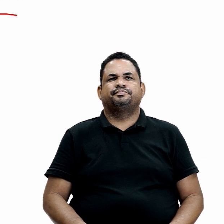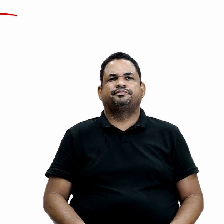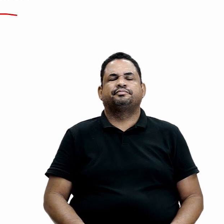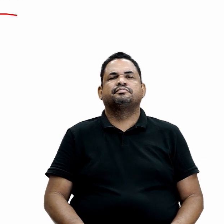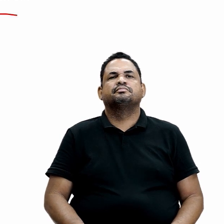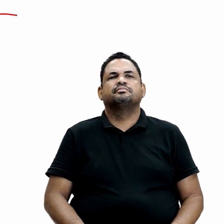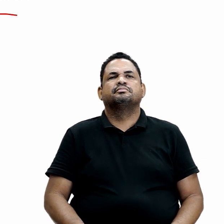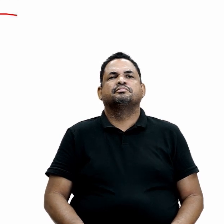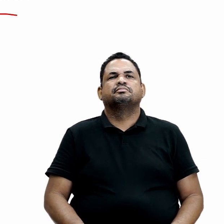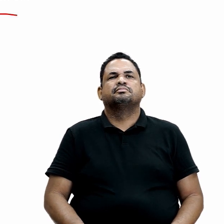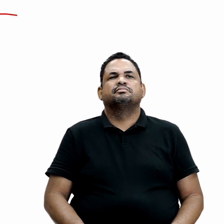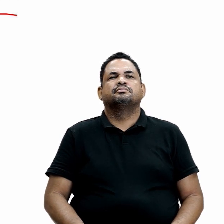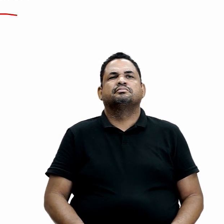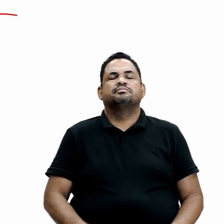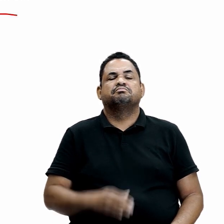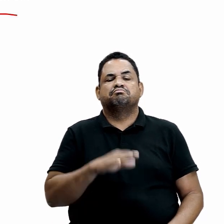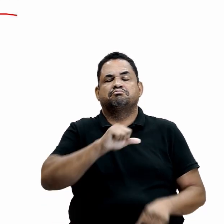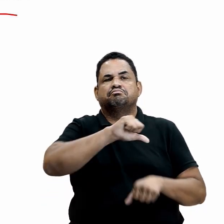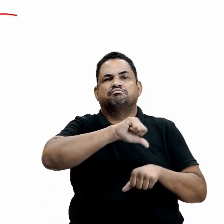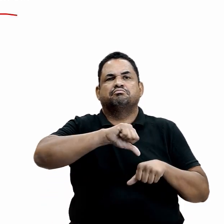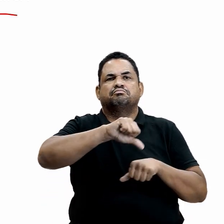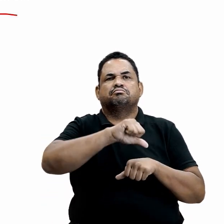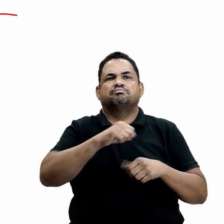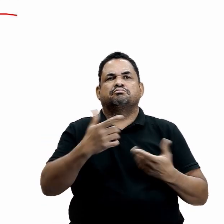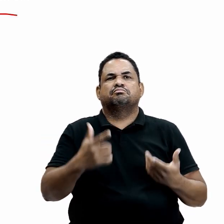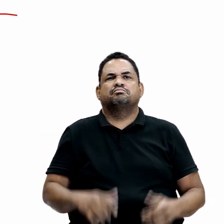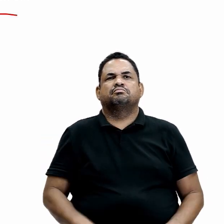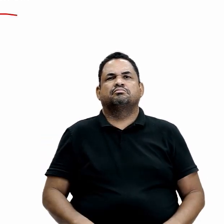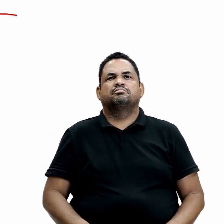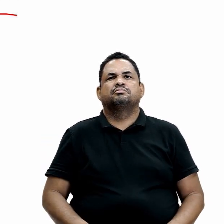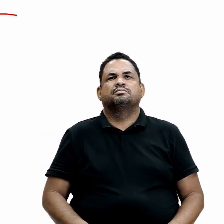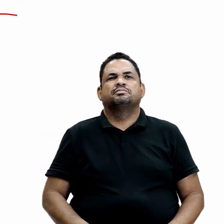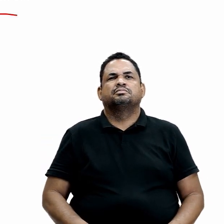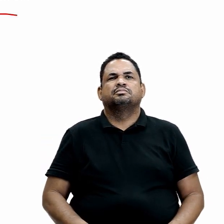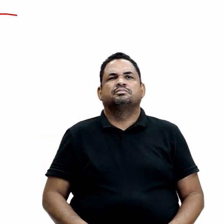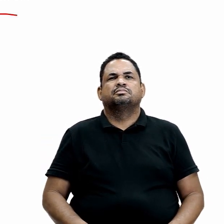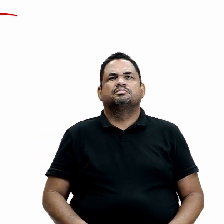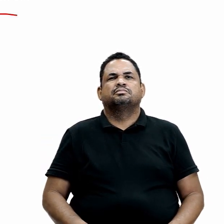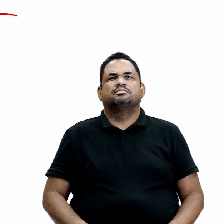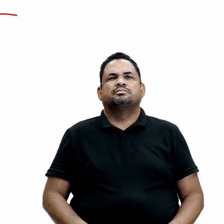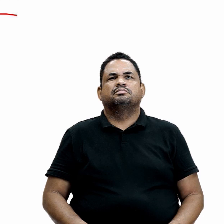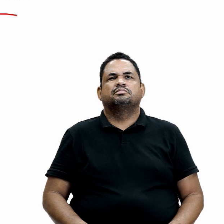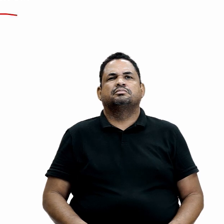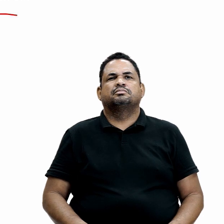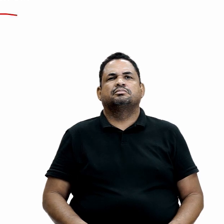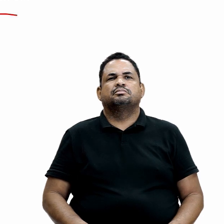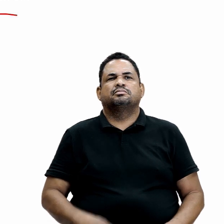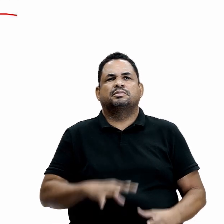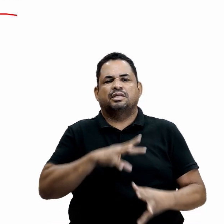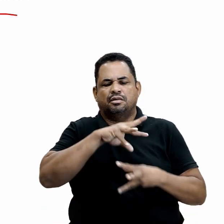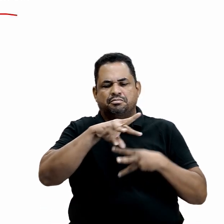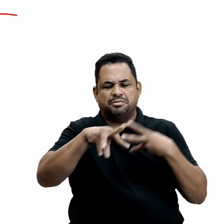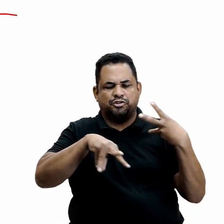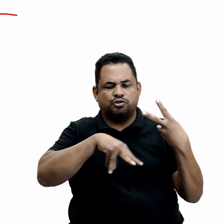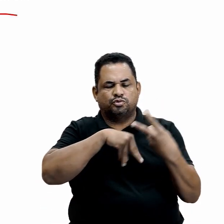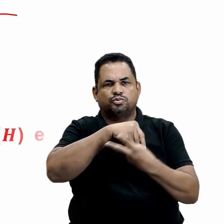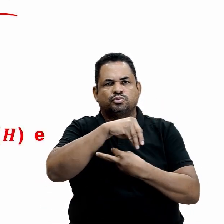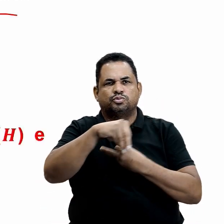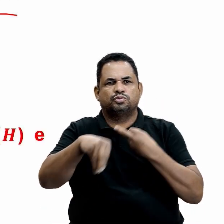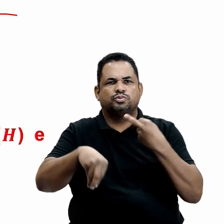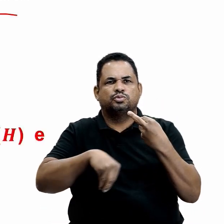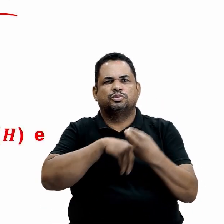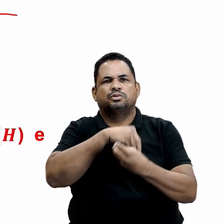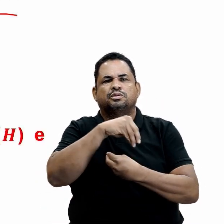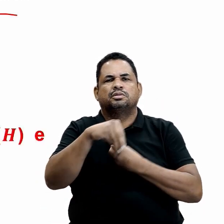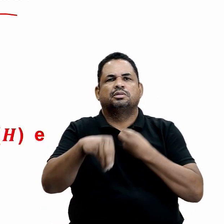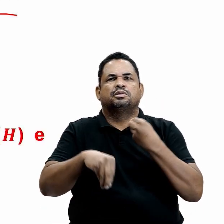dizendo, olha, o vinagre é aqui já falou, é uma mistura. É uma